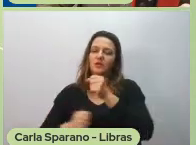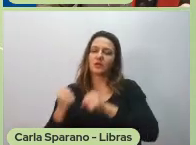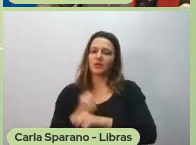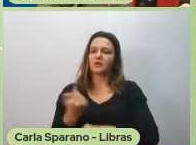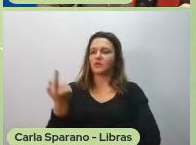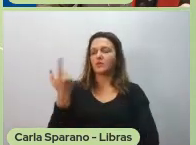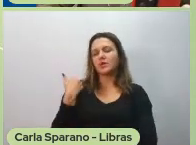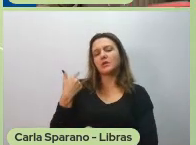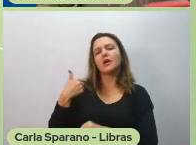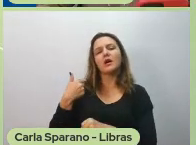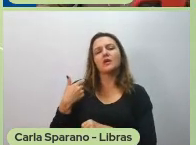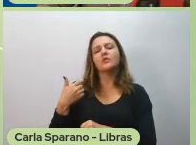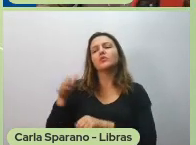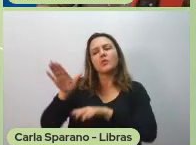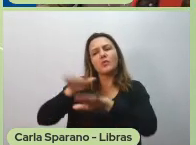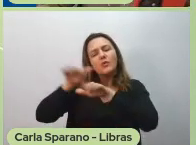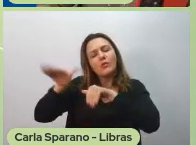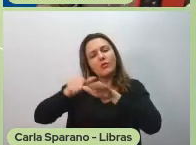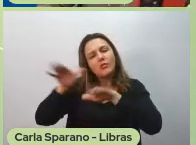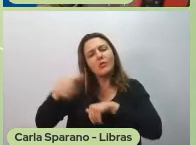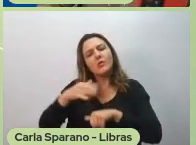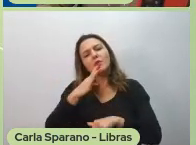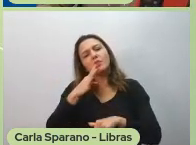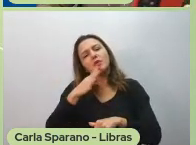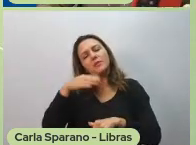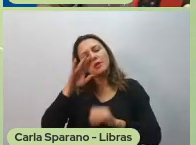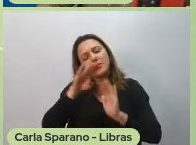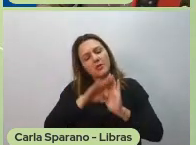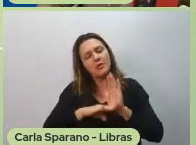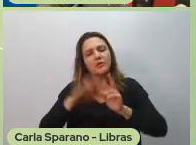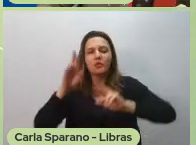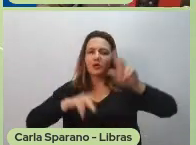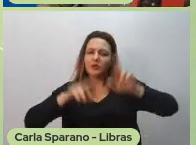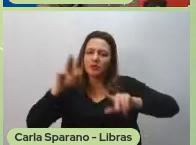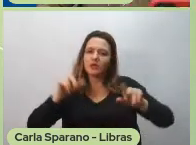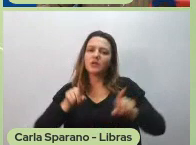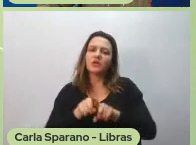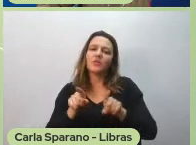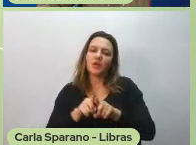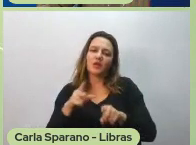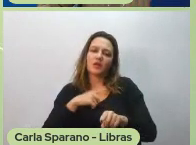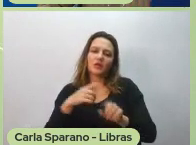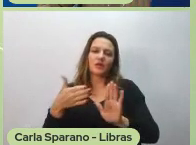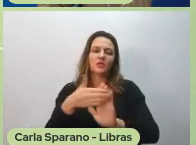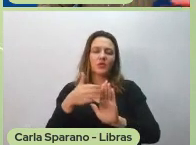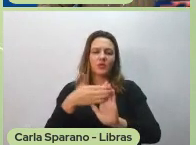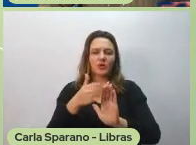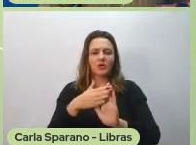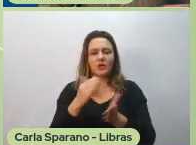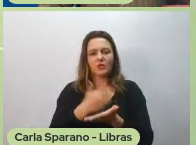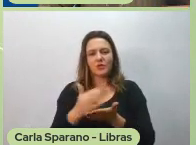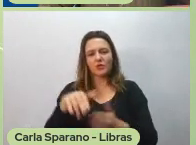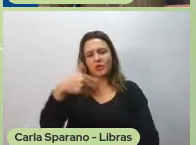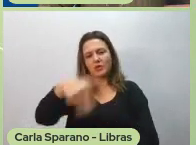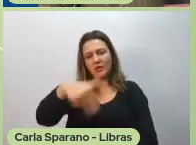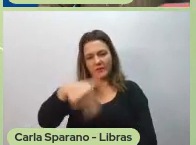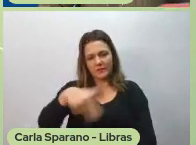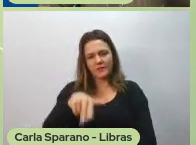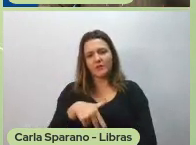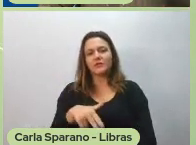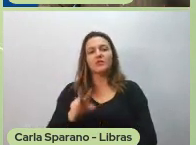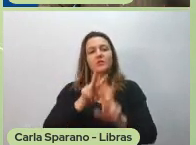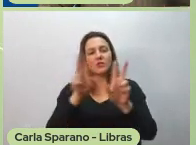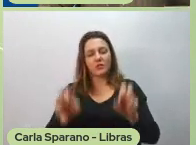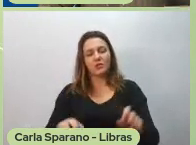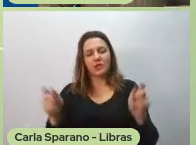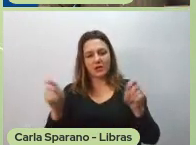para conhecer um pouco desse programa de diversidade. E a gente tem uma frente que começou aqui na Vivo, falando bastante dessa frente de